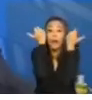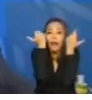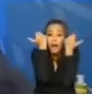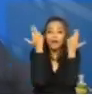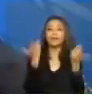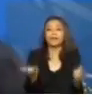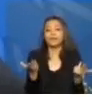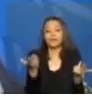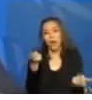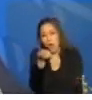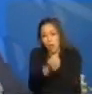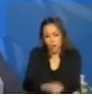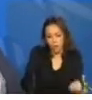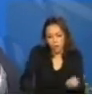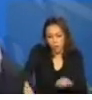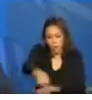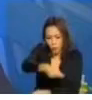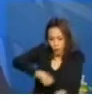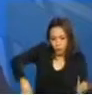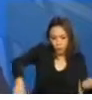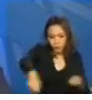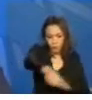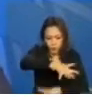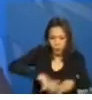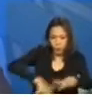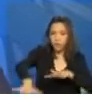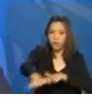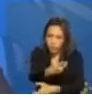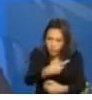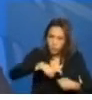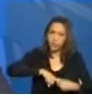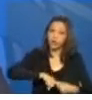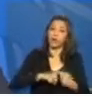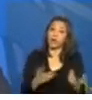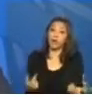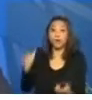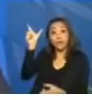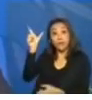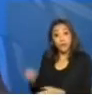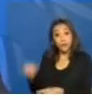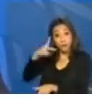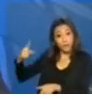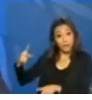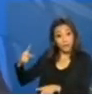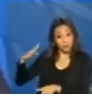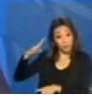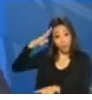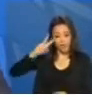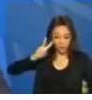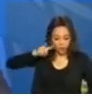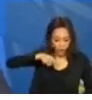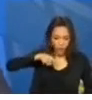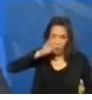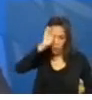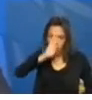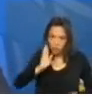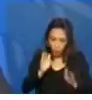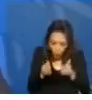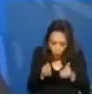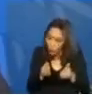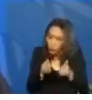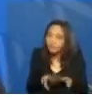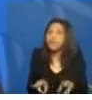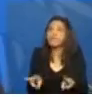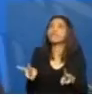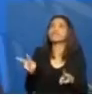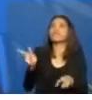atividade econômica do Brasil volta. E lembrar, o presidente Bolsonaro olha para o Brasil como um todo e ele defende que